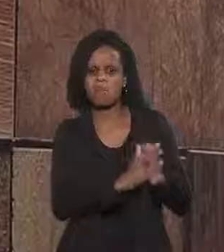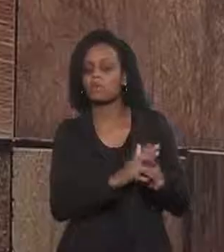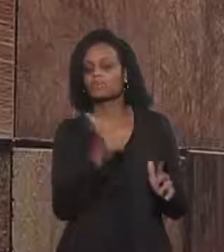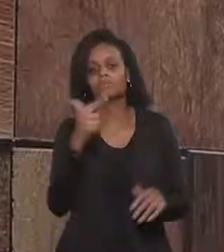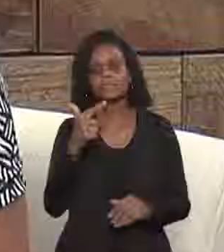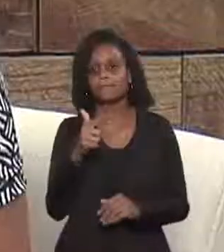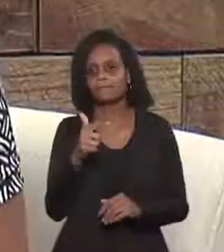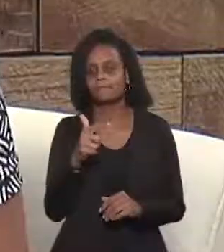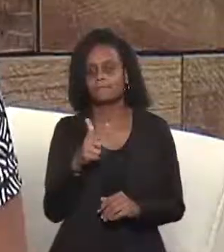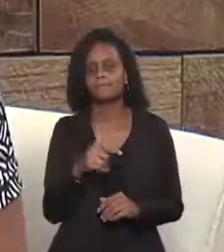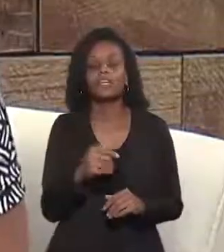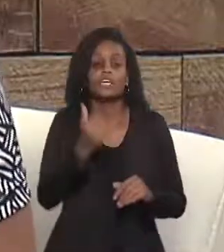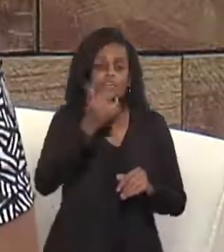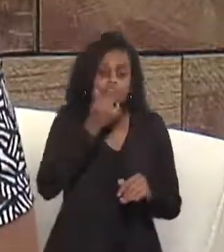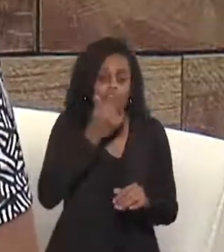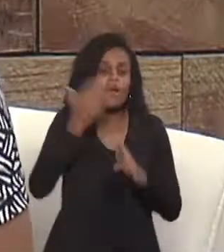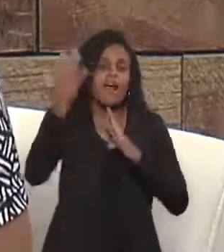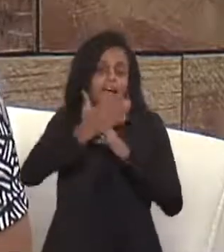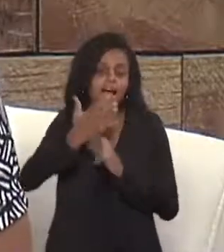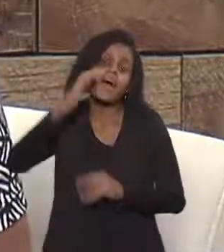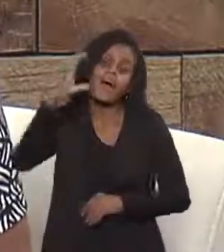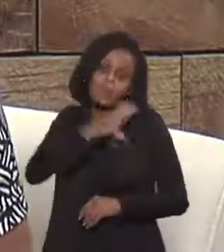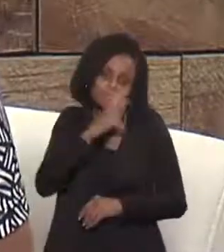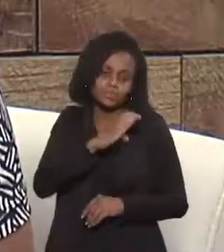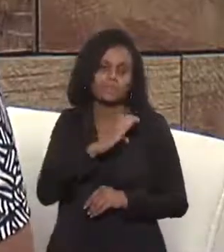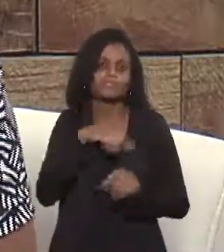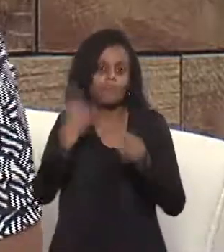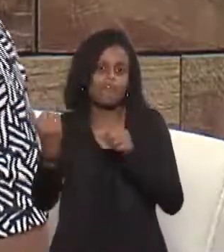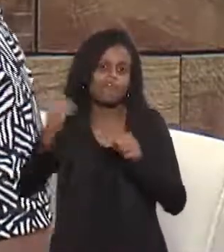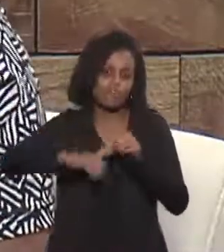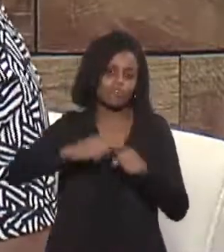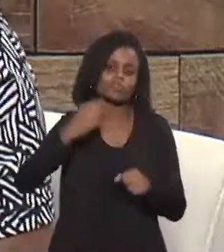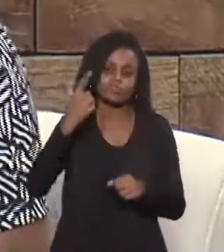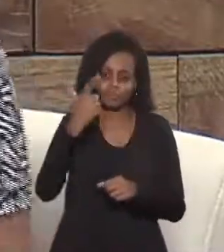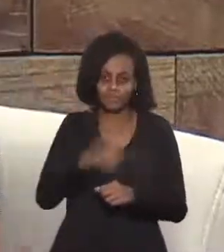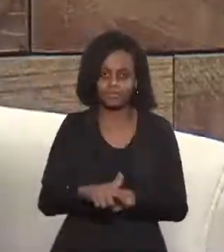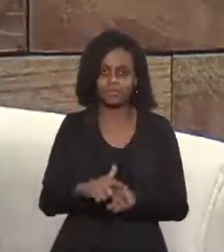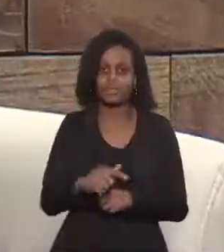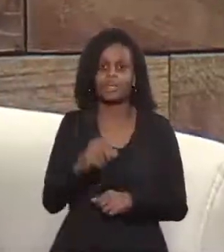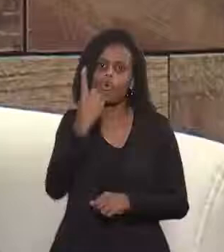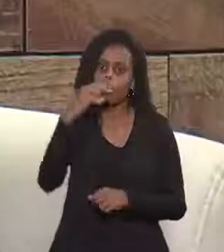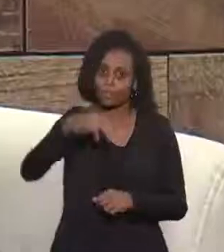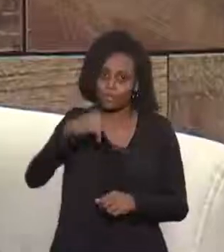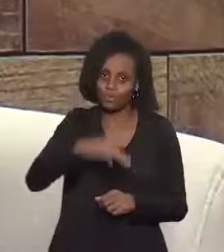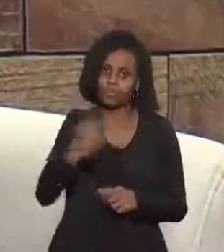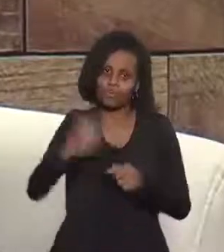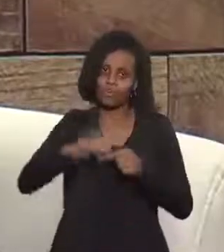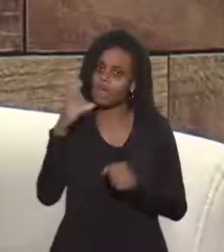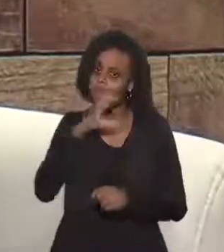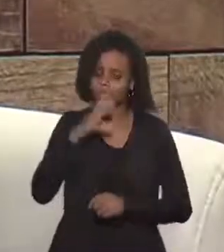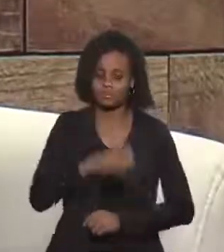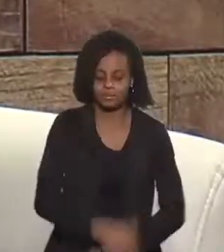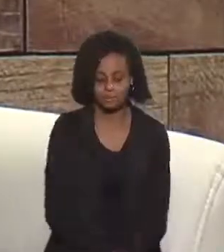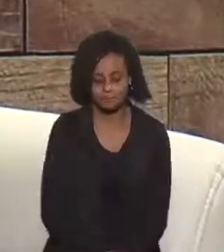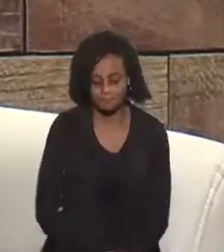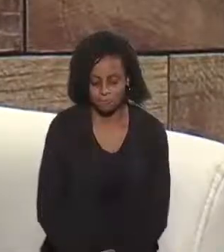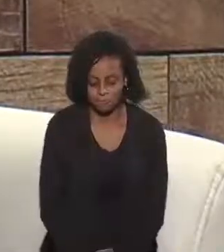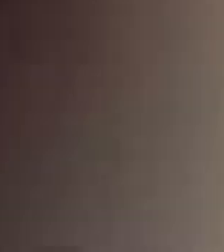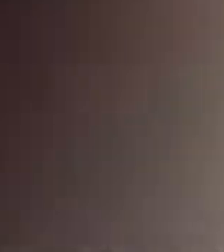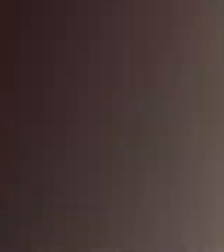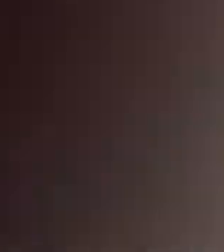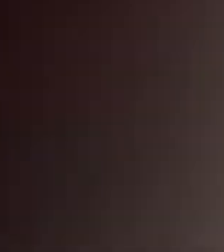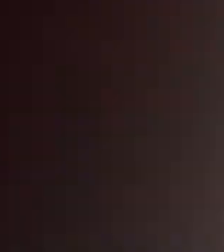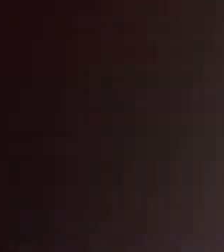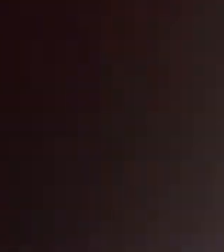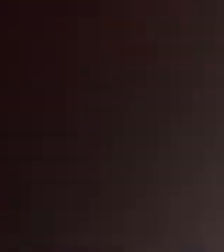atrapalham. O pai não Doutora atrapalha. Rosa, vamos fazer mais um intervalo antes de voltar para o terceiro bloco. Tá bom. É só um minutinho, a gente volta já já.